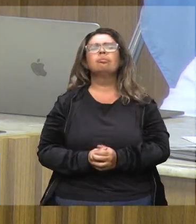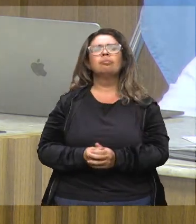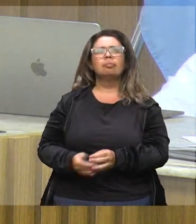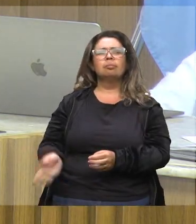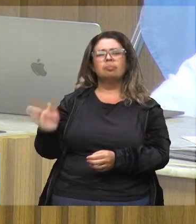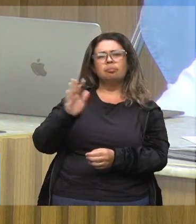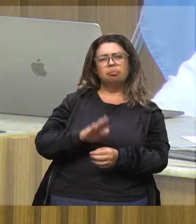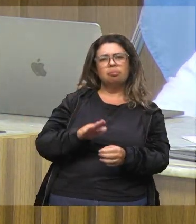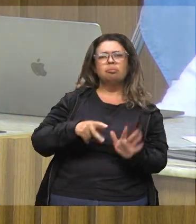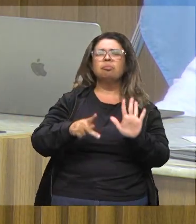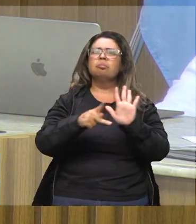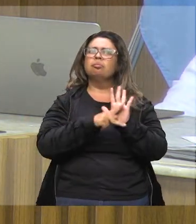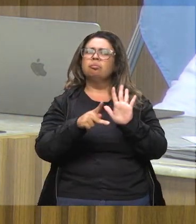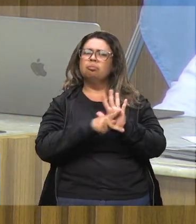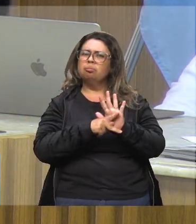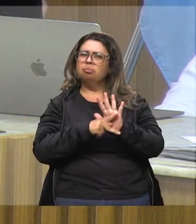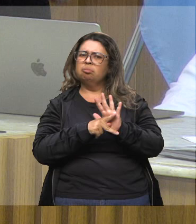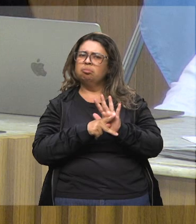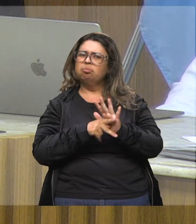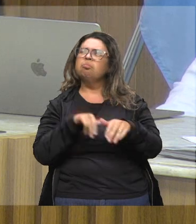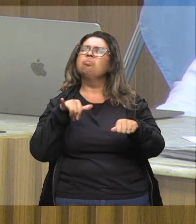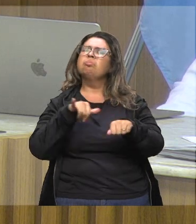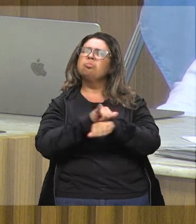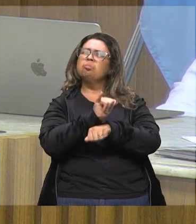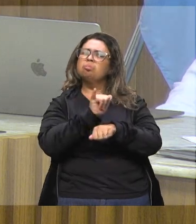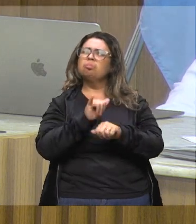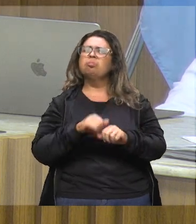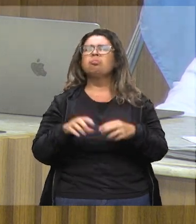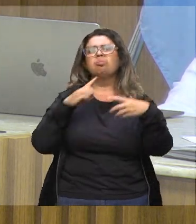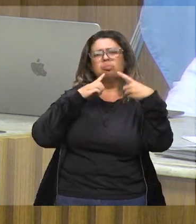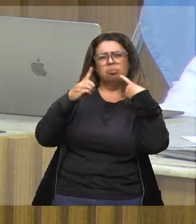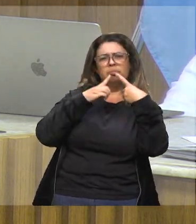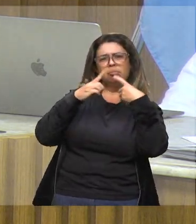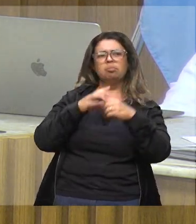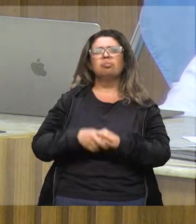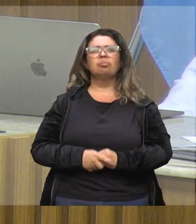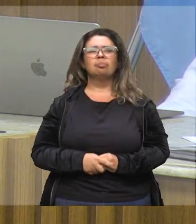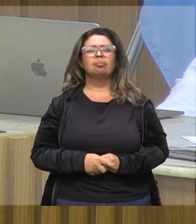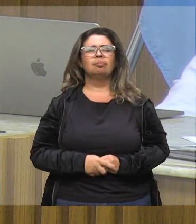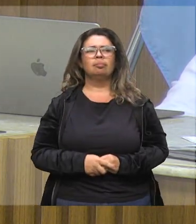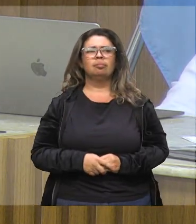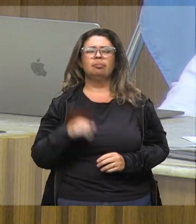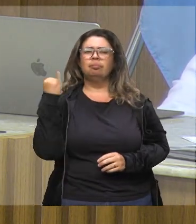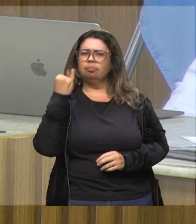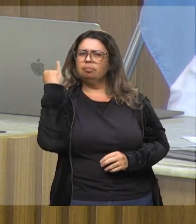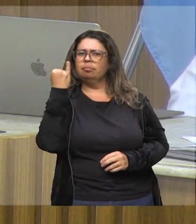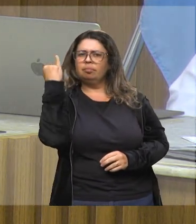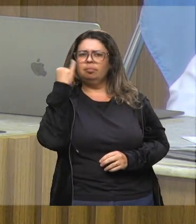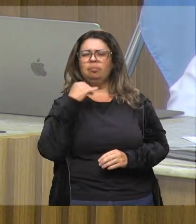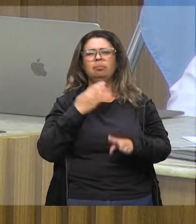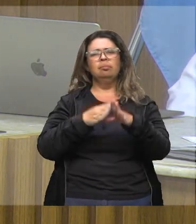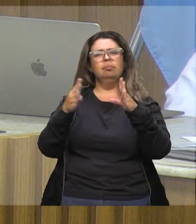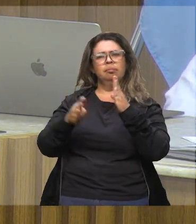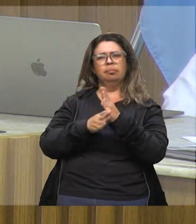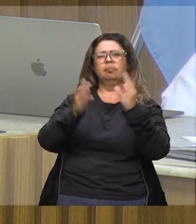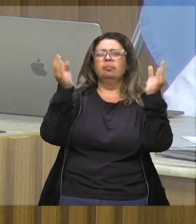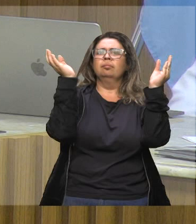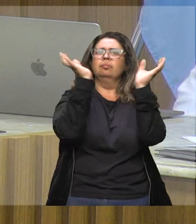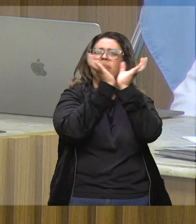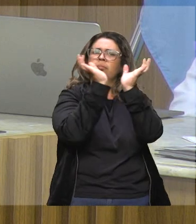chegue incompleto, né, aqui no plenário para ser discutido. Então, seria interessante que todas as comissões dessem uma